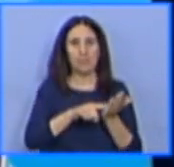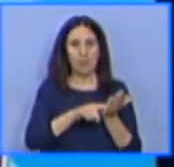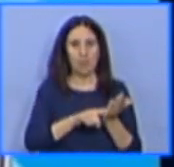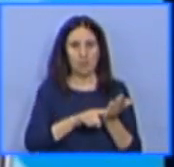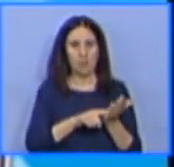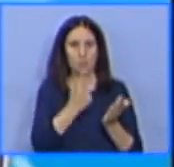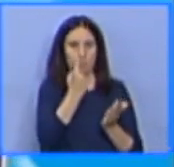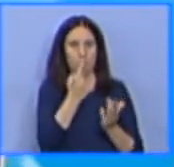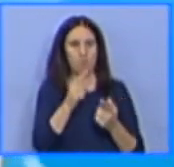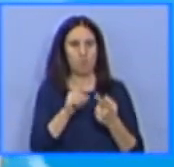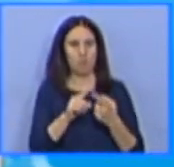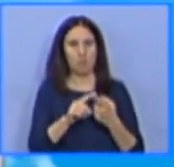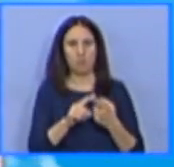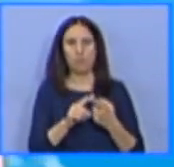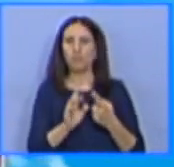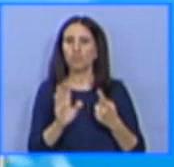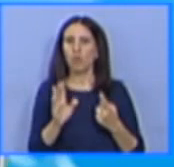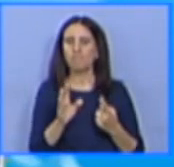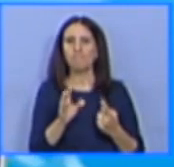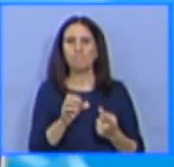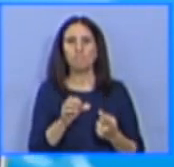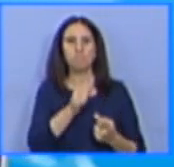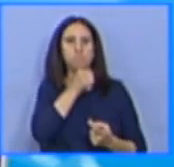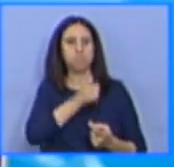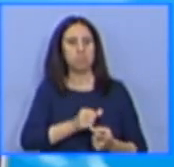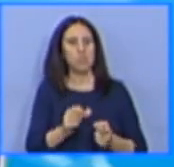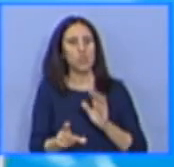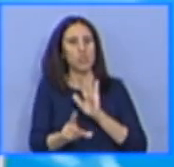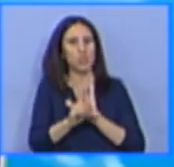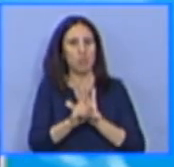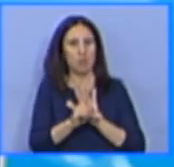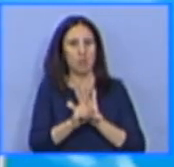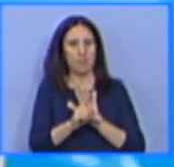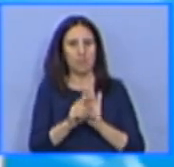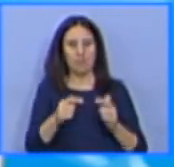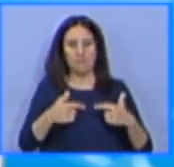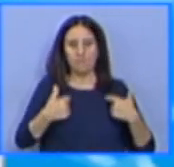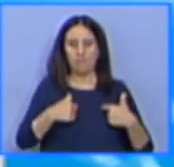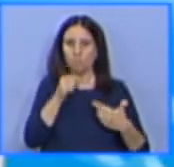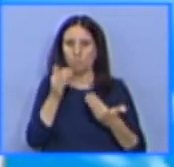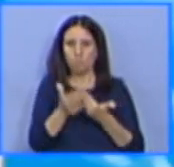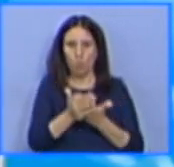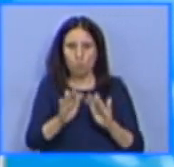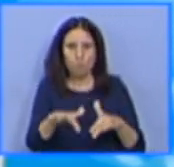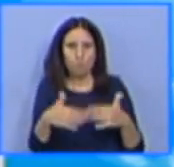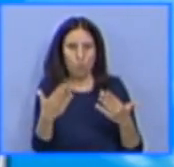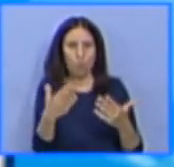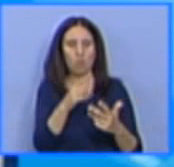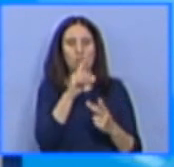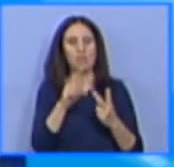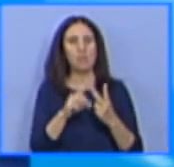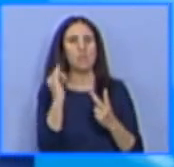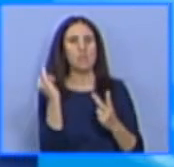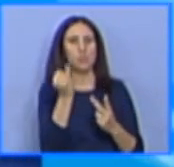já está autorizada, legalizada a eutanásia, e uma outra